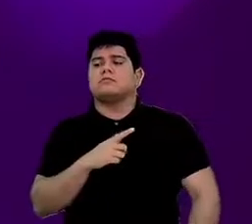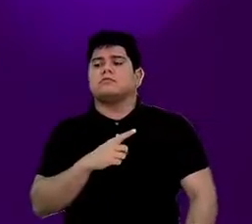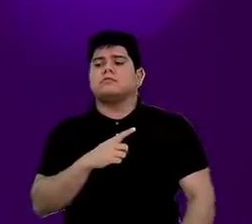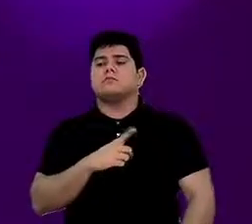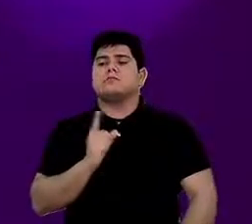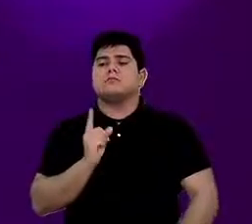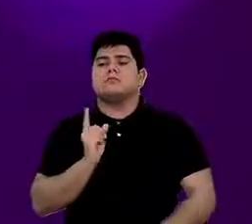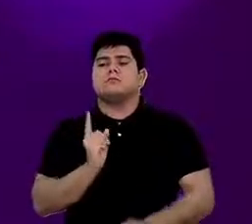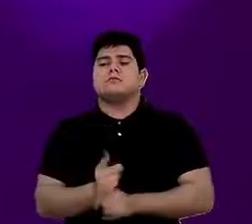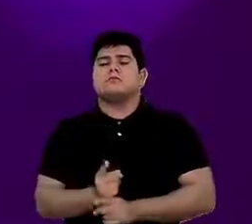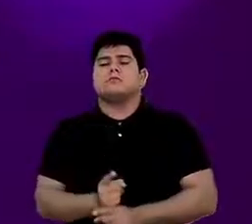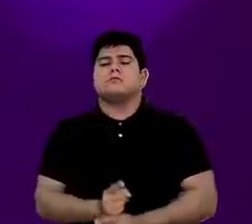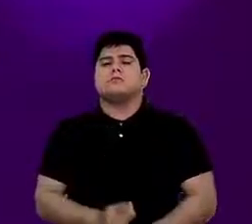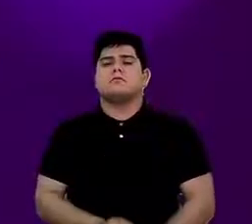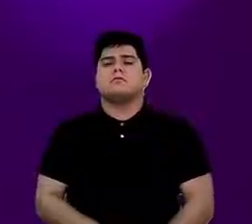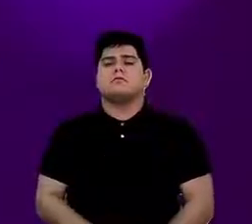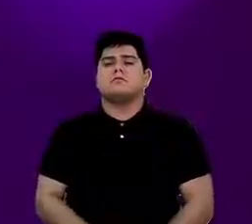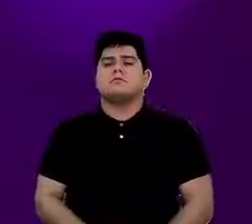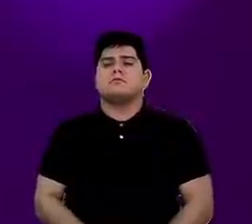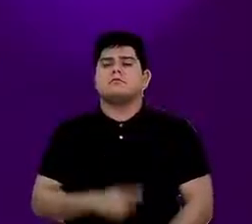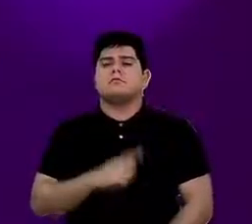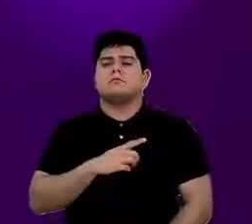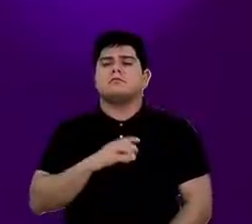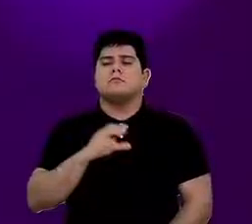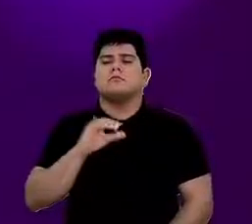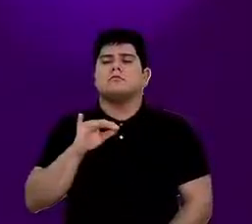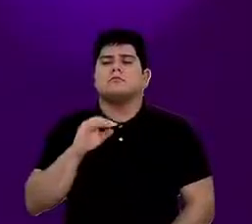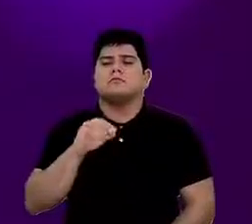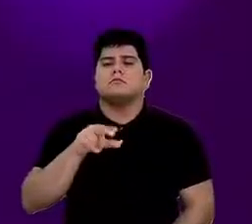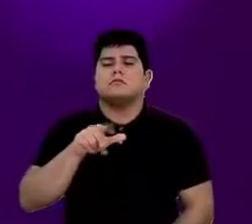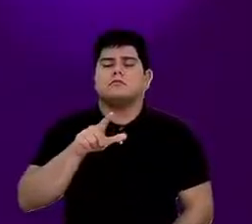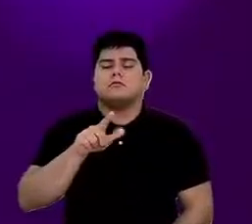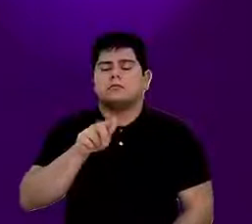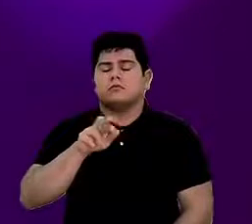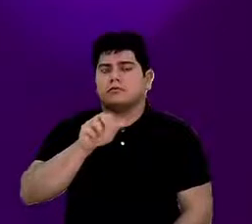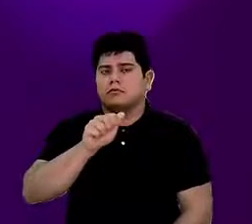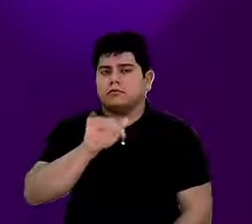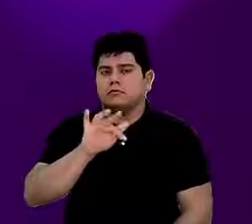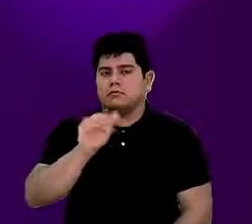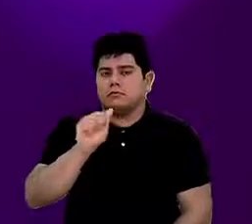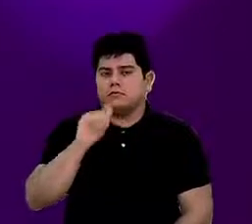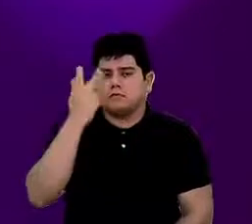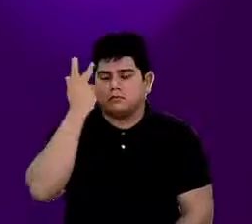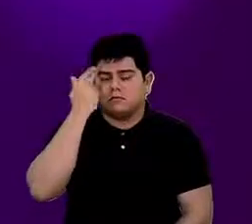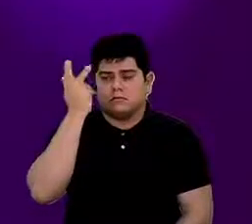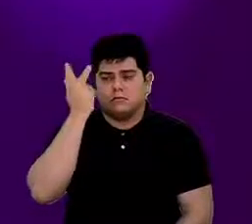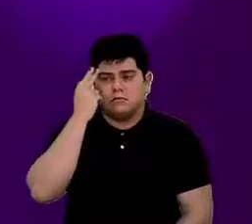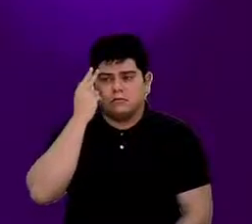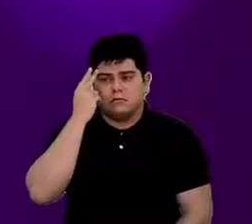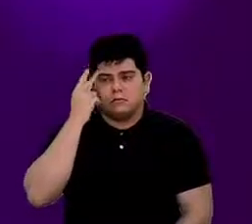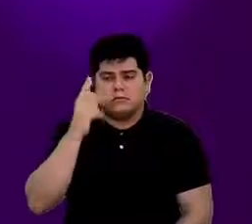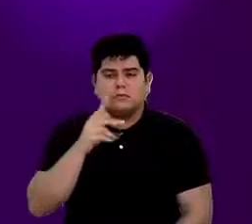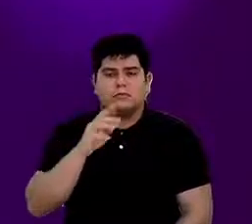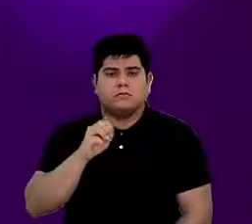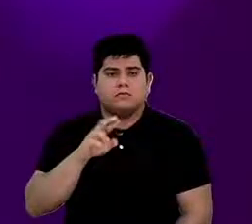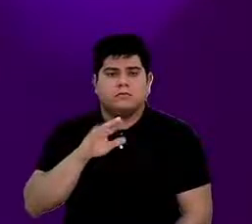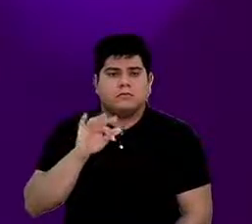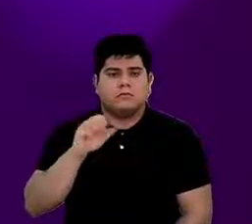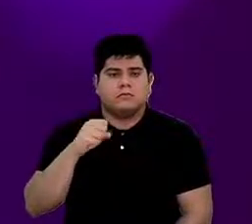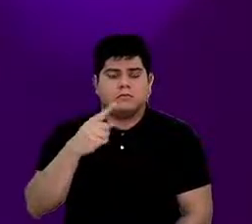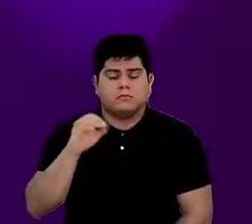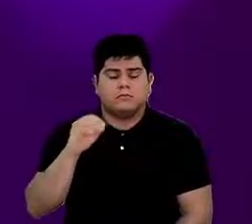encontrou uma cintilografia normal, da perfusão normal, mas